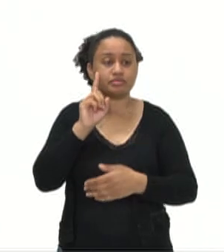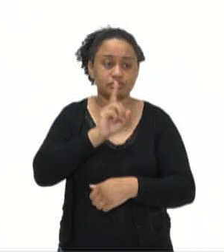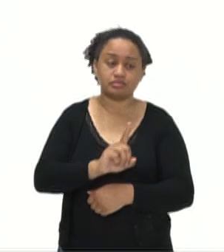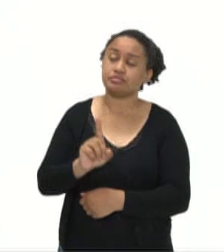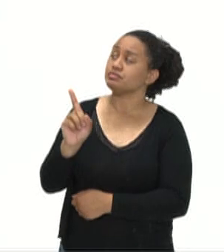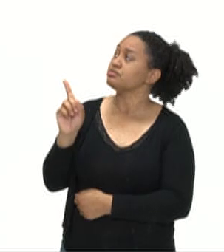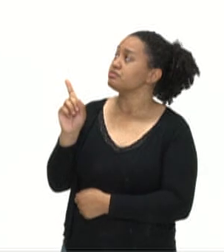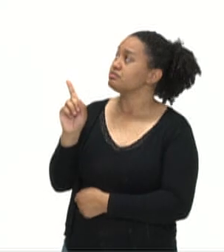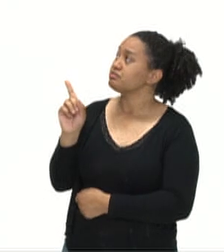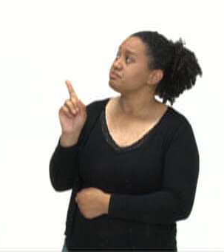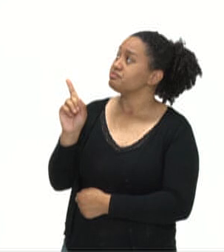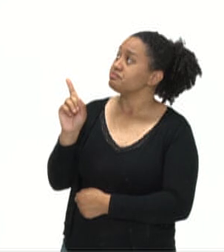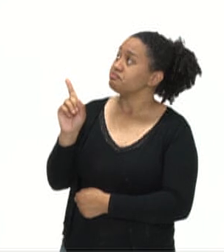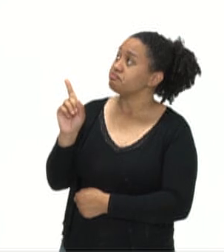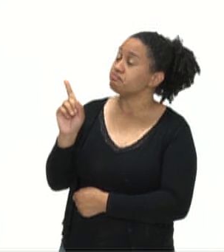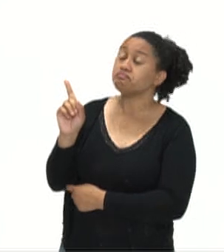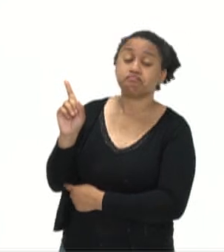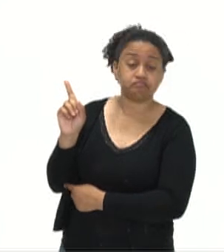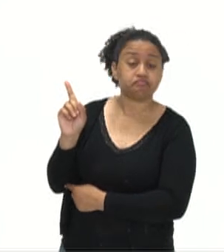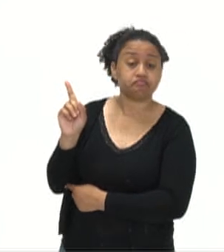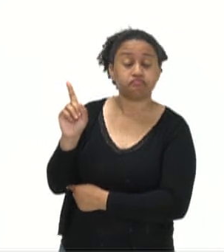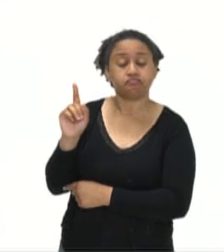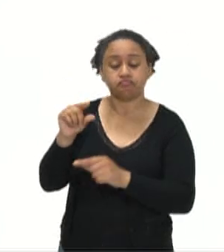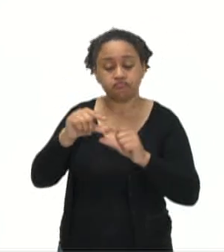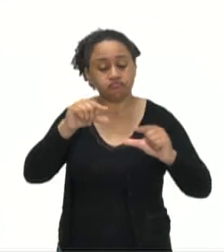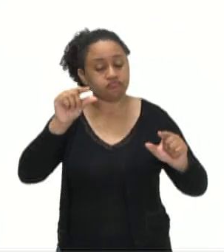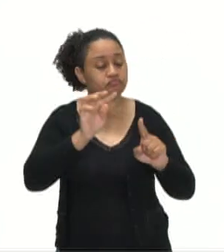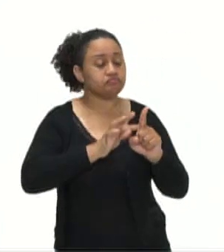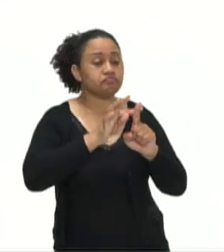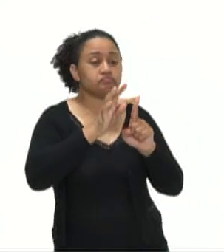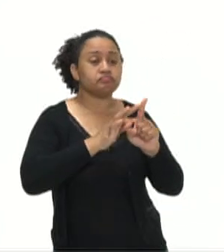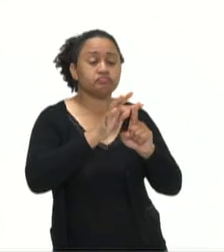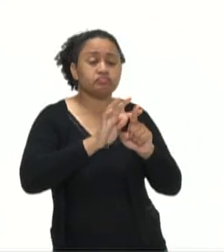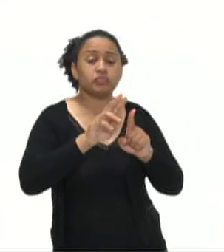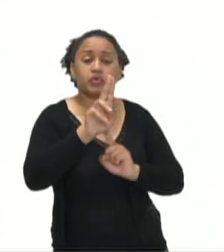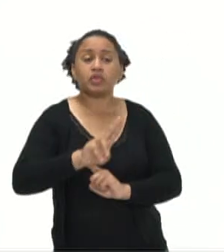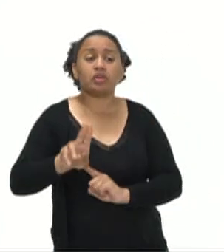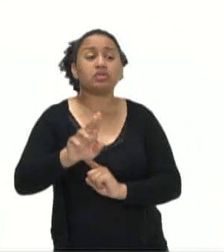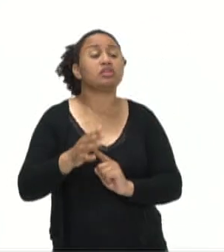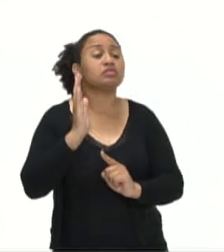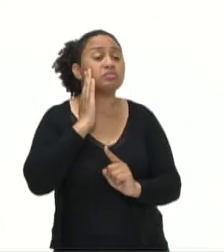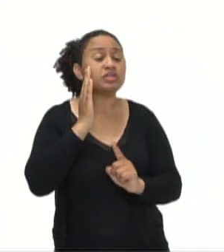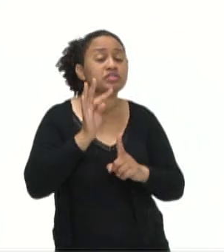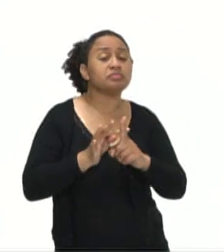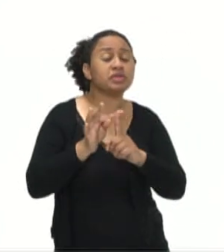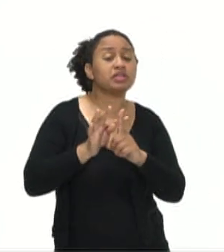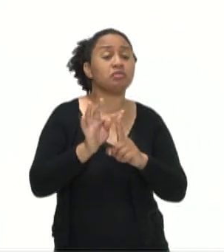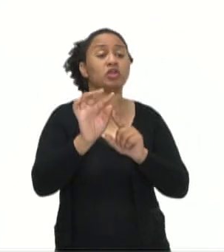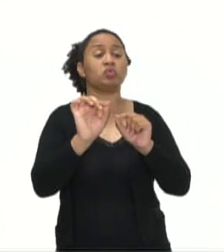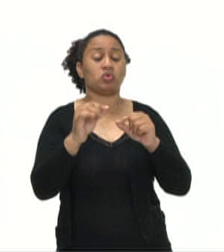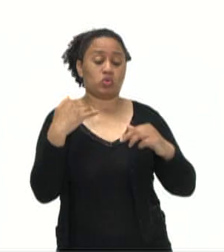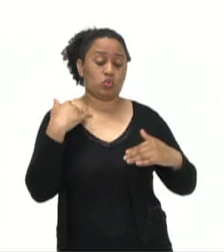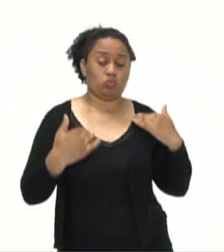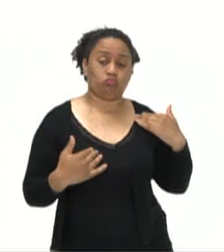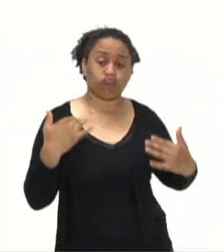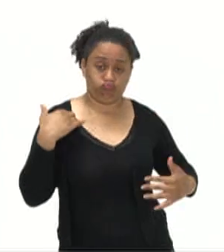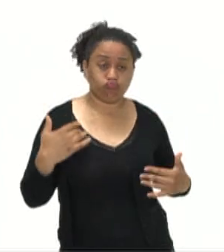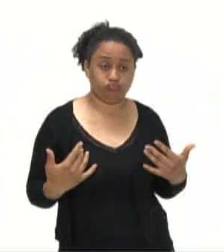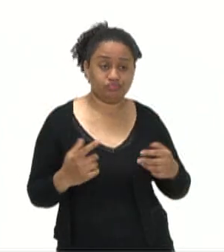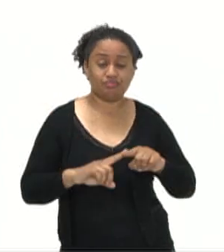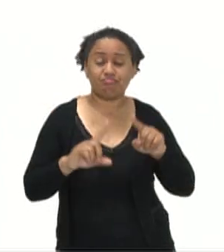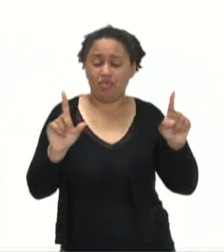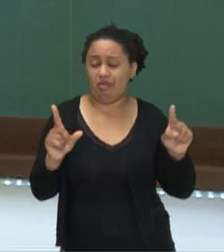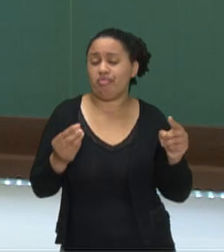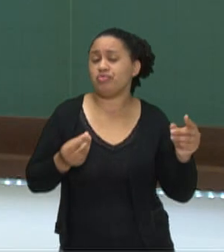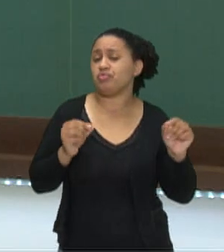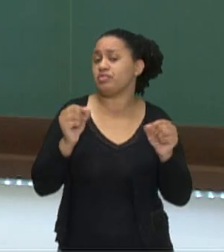temos aqui um termômetro que, um equipamento que é usado para medir a temperatura dos corpos. Mas o que